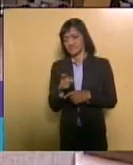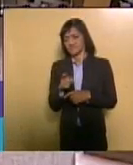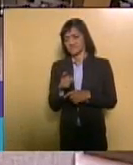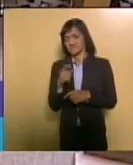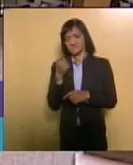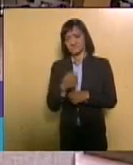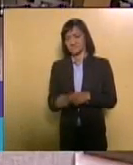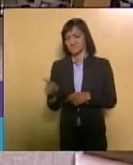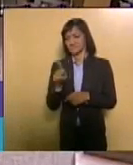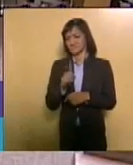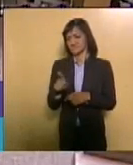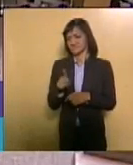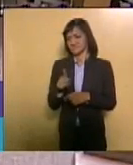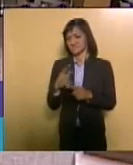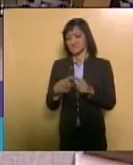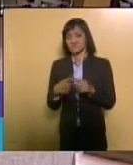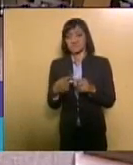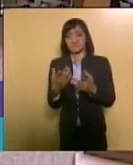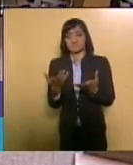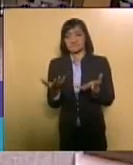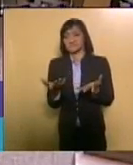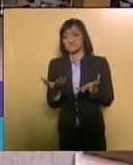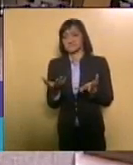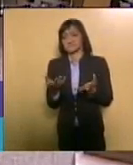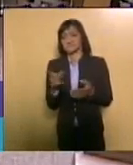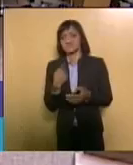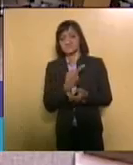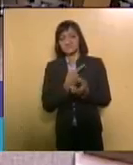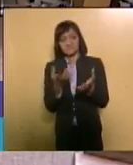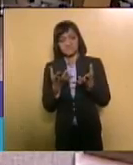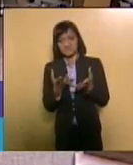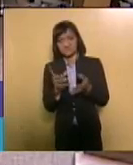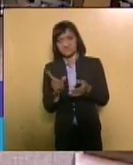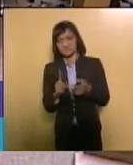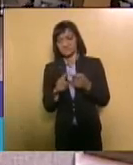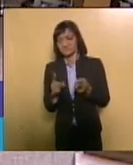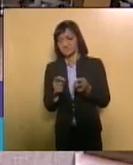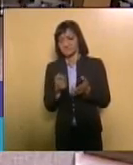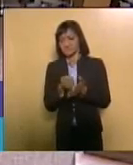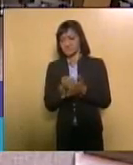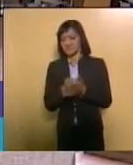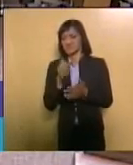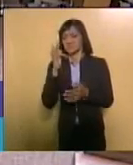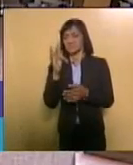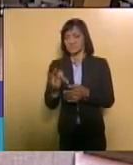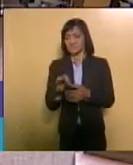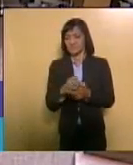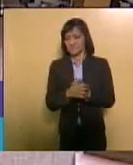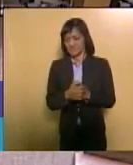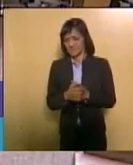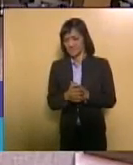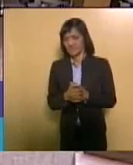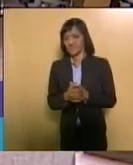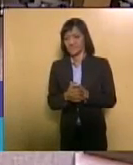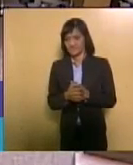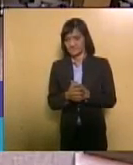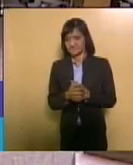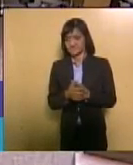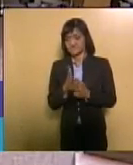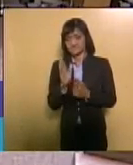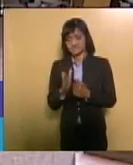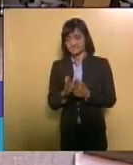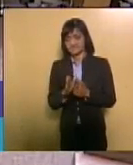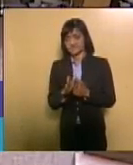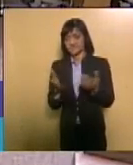enfrentar só porque nós queremos mas porque seremos cobrados no futuro os próprios né os ods os objetivos do